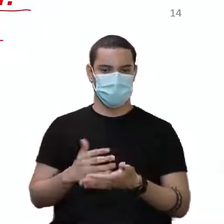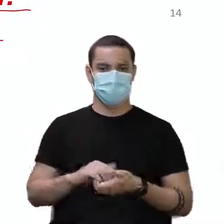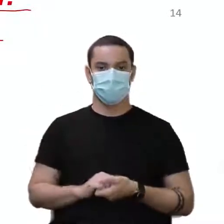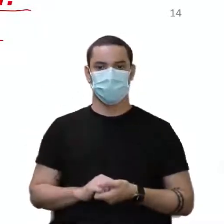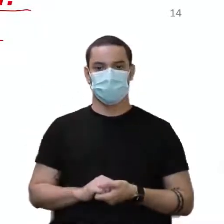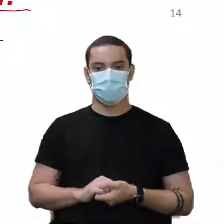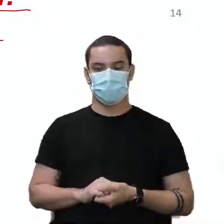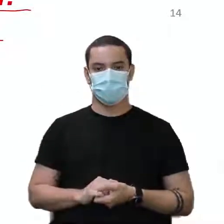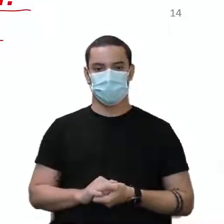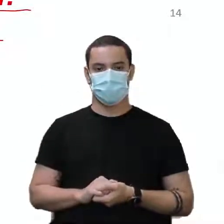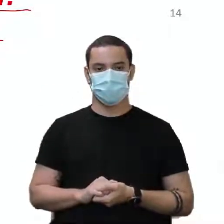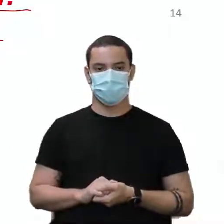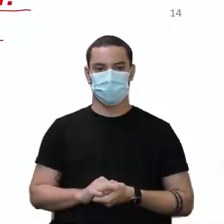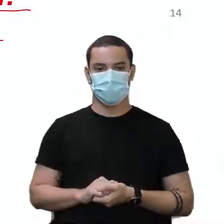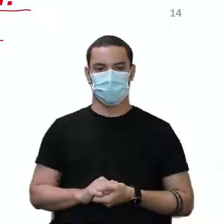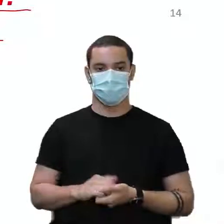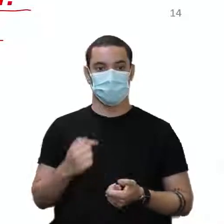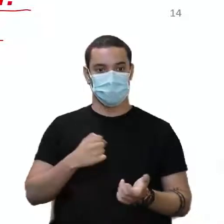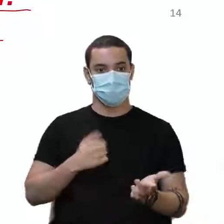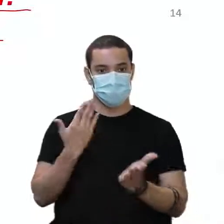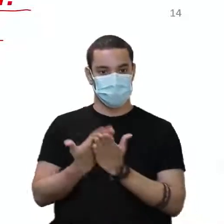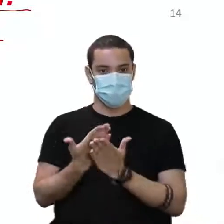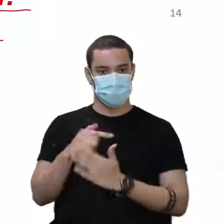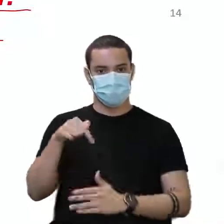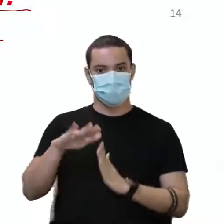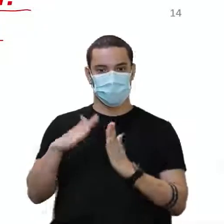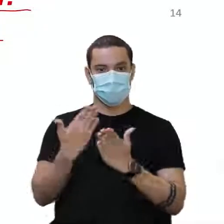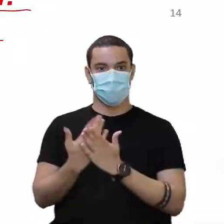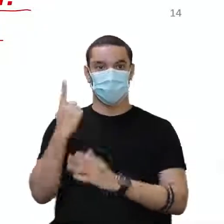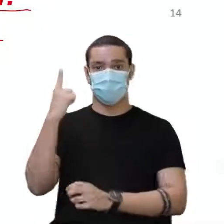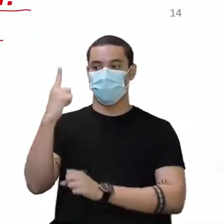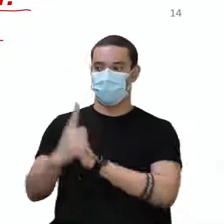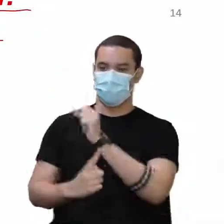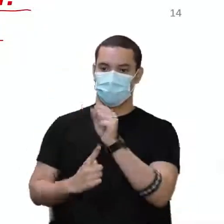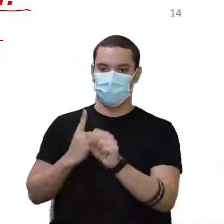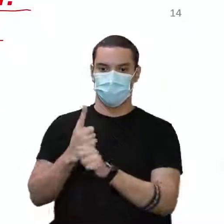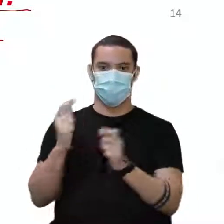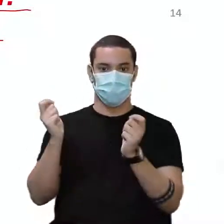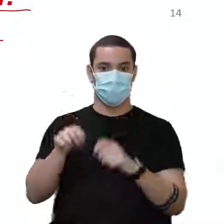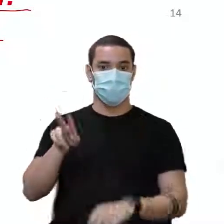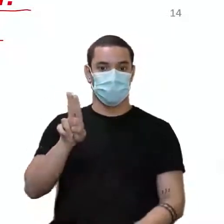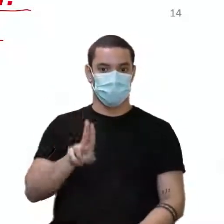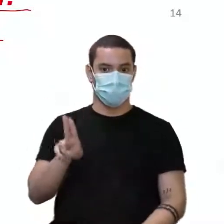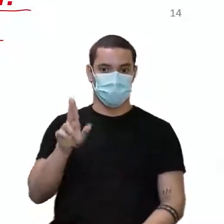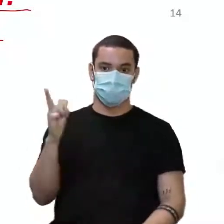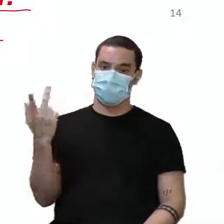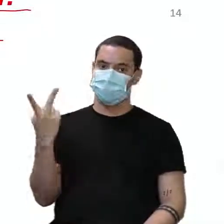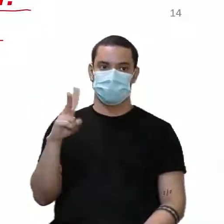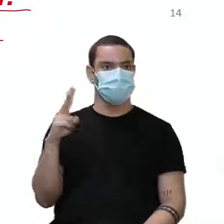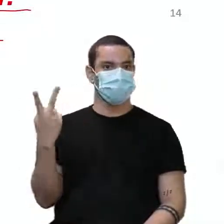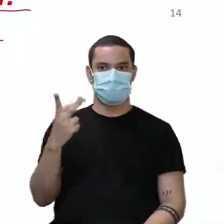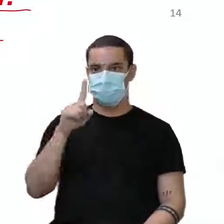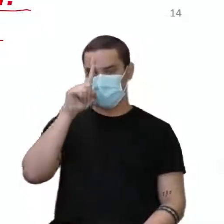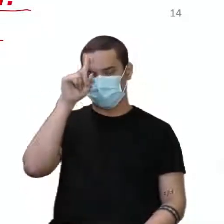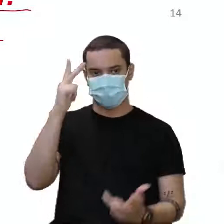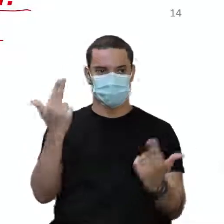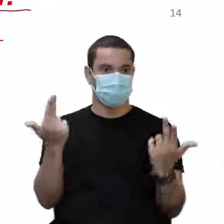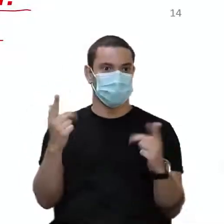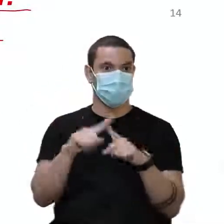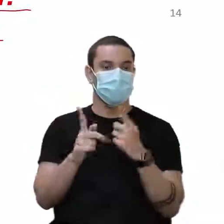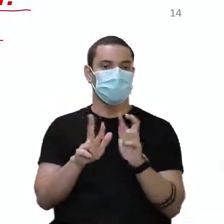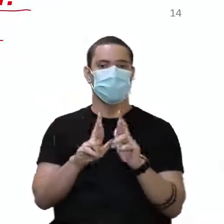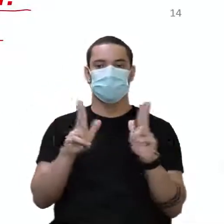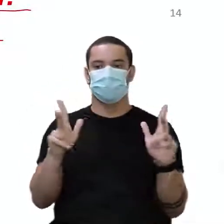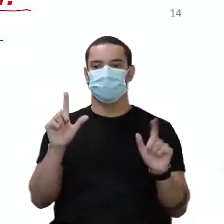school for 1 year. Eu estudo nessa escola há um ano. Eu posso usar since ou for para falar da mesma ideia. A diferença que